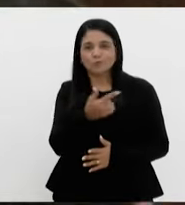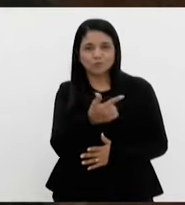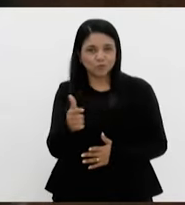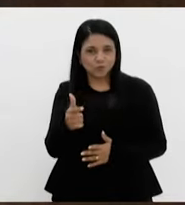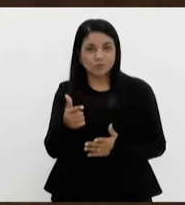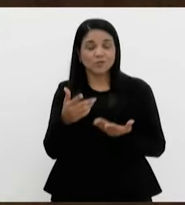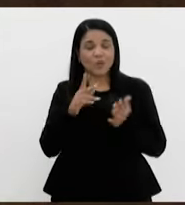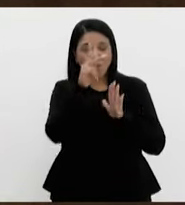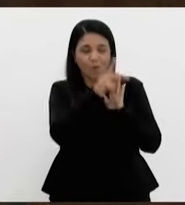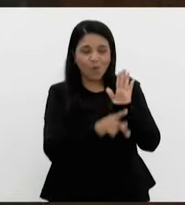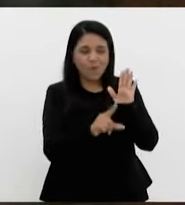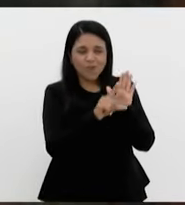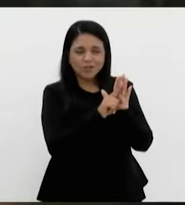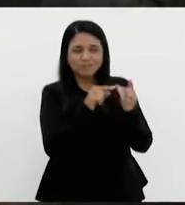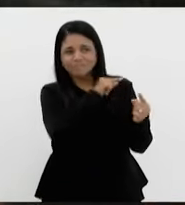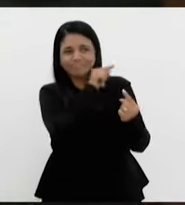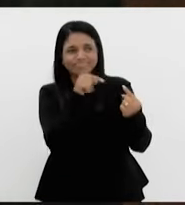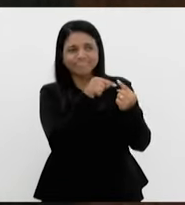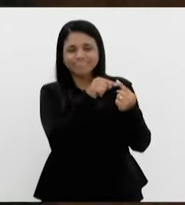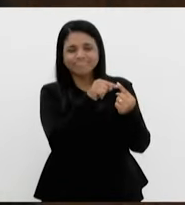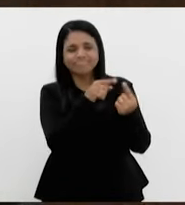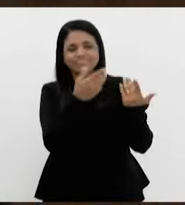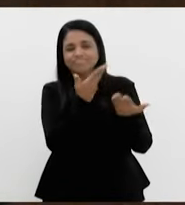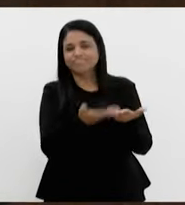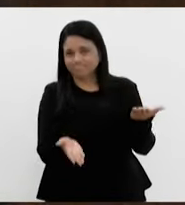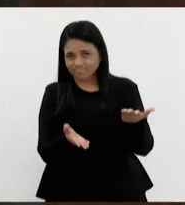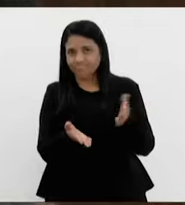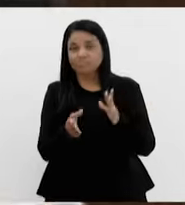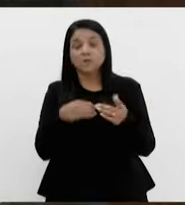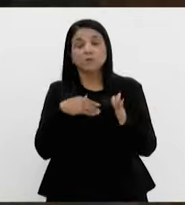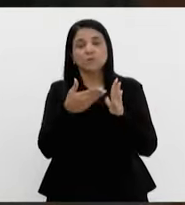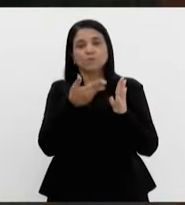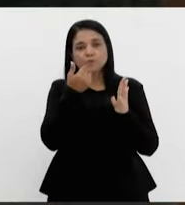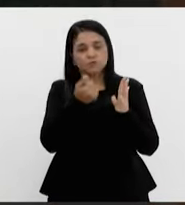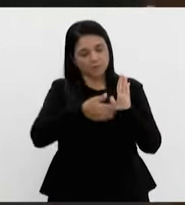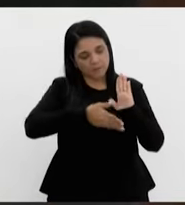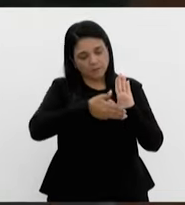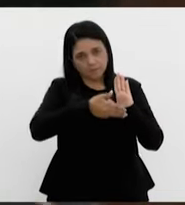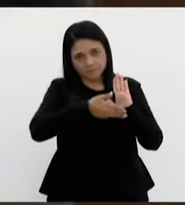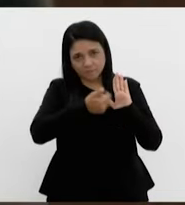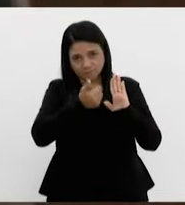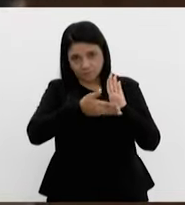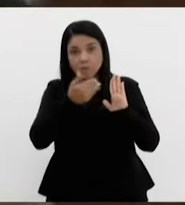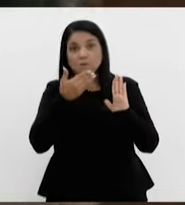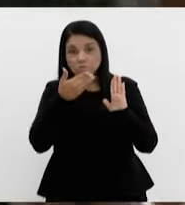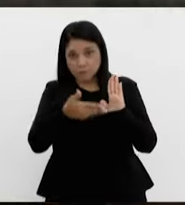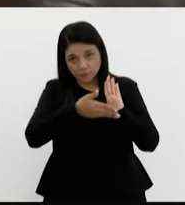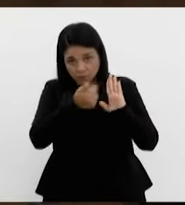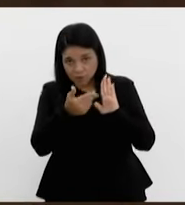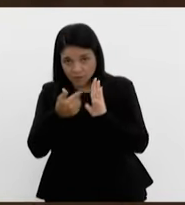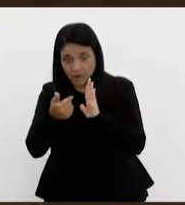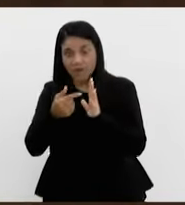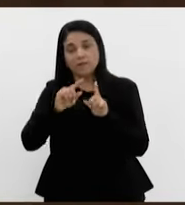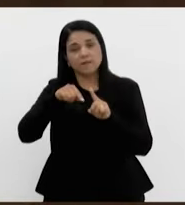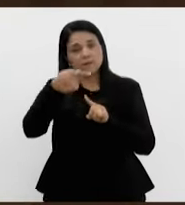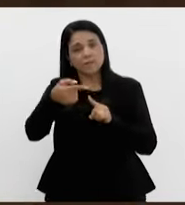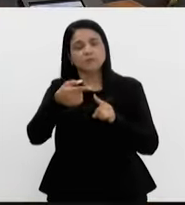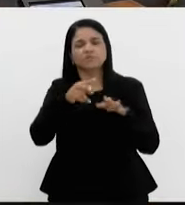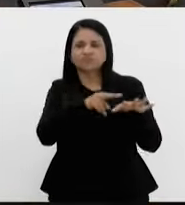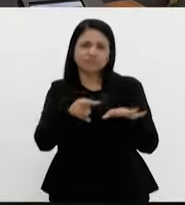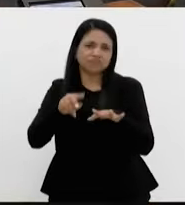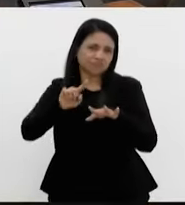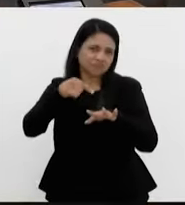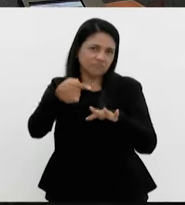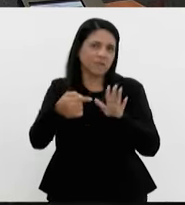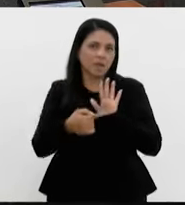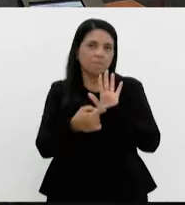o projeto perdeu um pouco de seu objeto. Então eu pedi para retirar de pauta, vou melhorar o projeto, a gente reapresenta em outro momento. Obrigado. Perfeito.